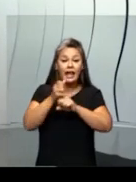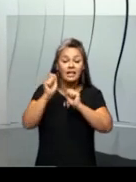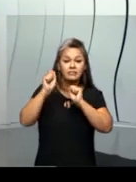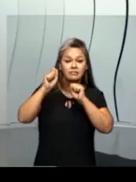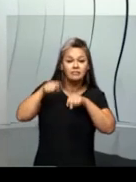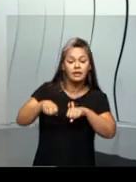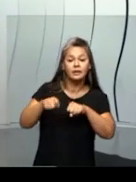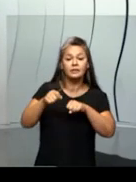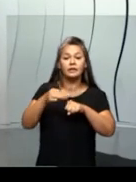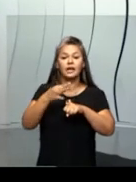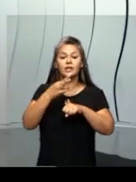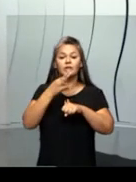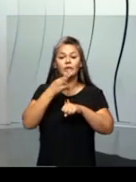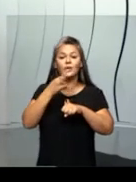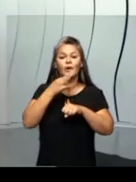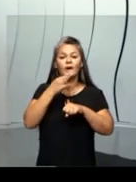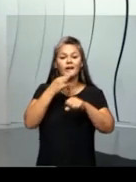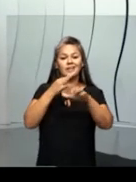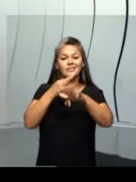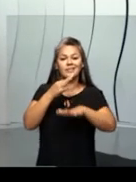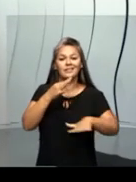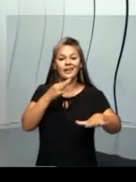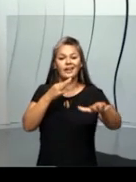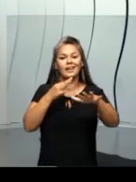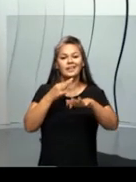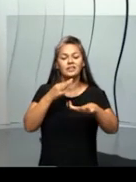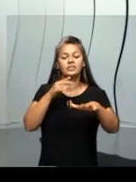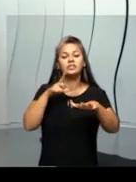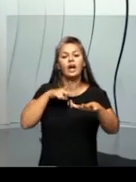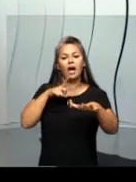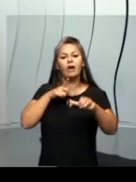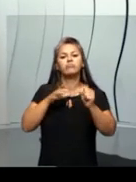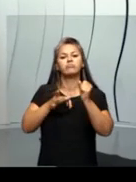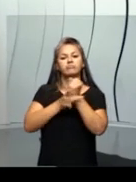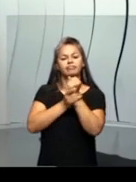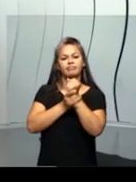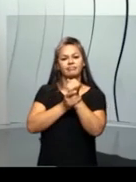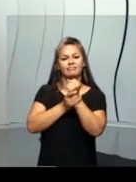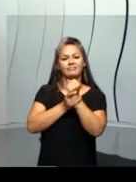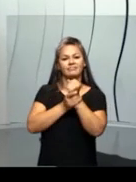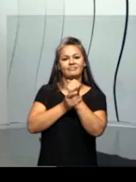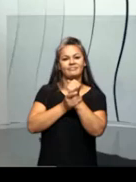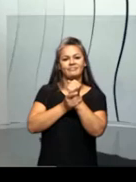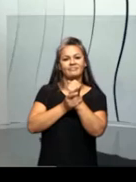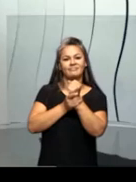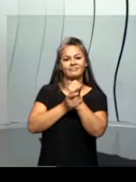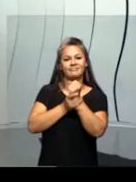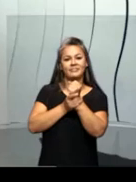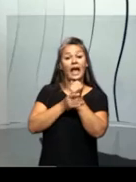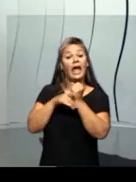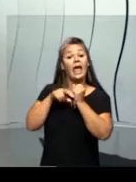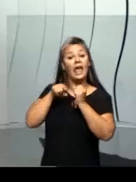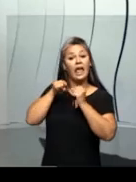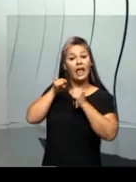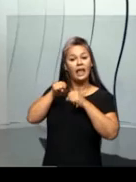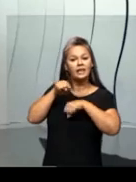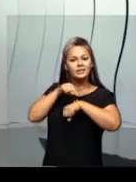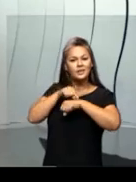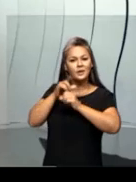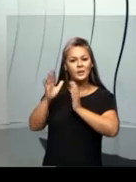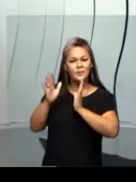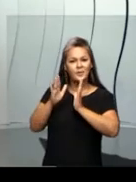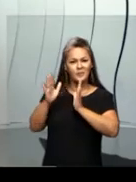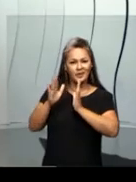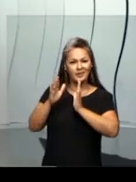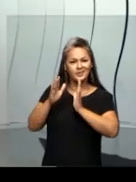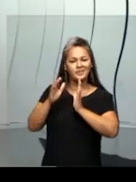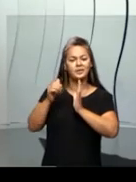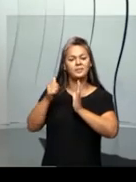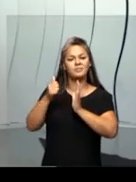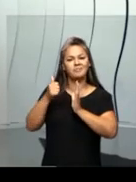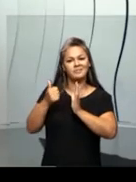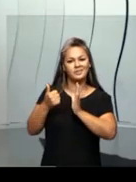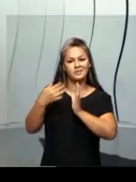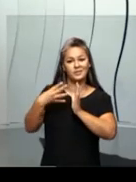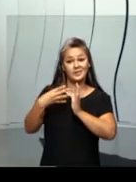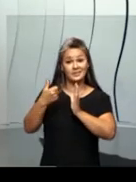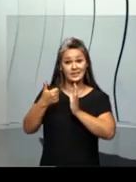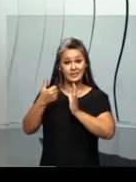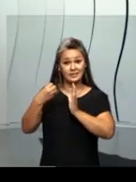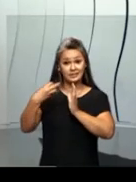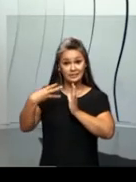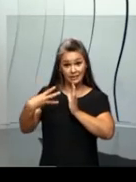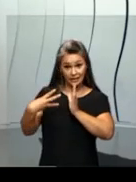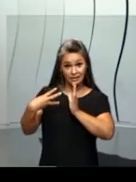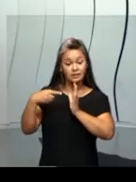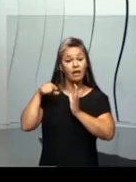de novas descobertas. Então, aí a evolução para a cartografia desses mapas, justamente para orientar, né,